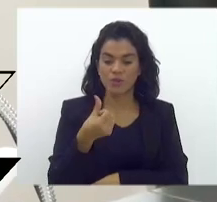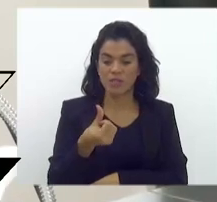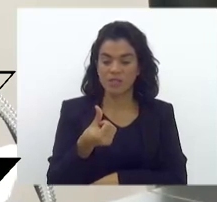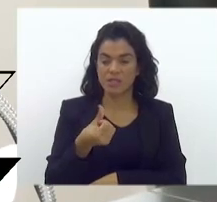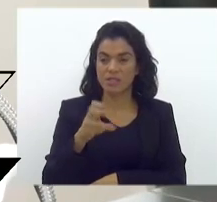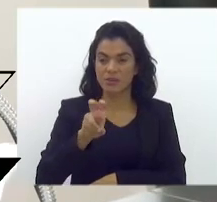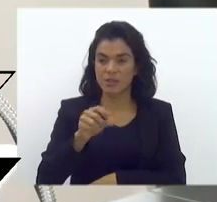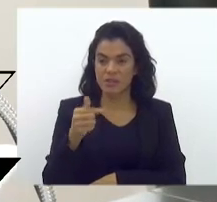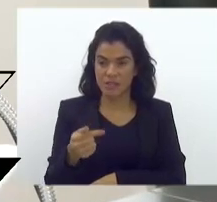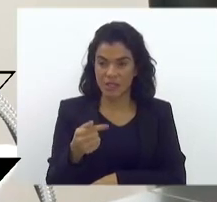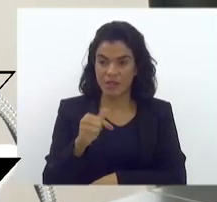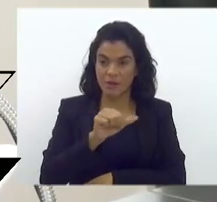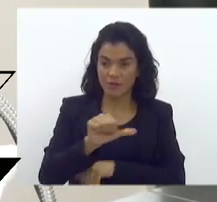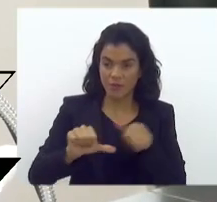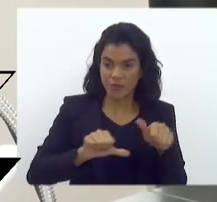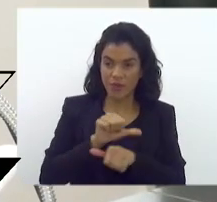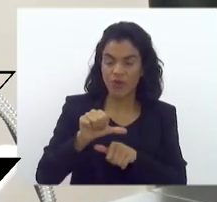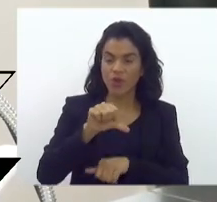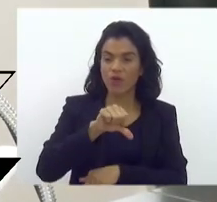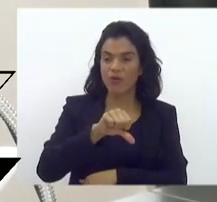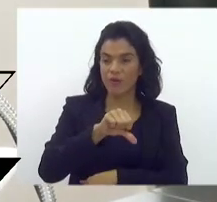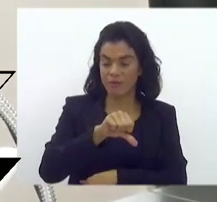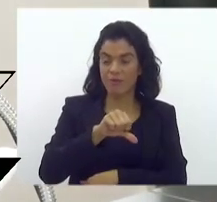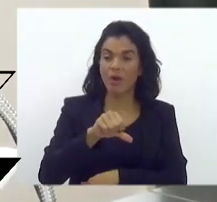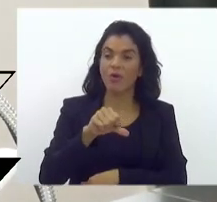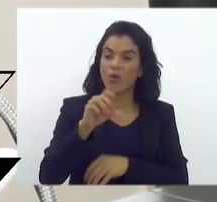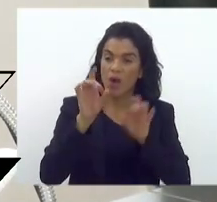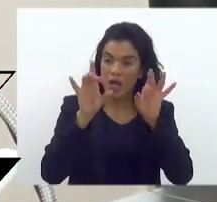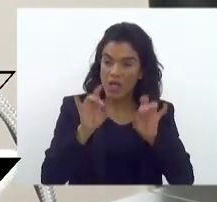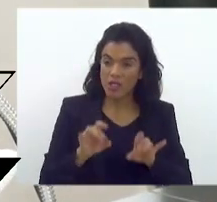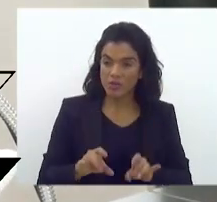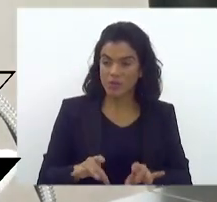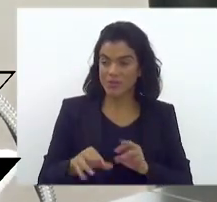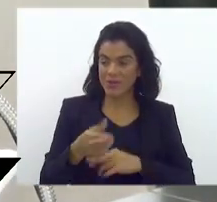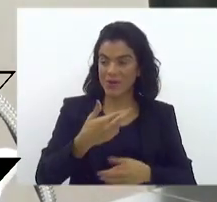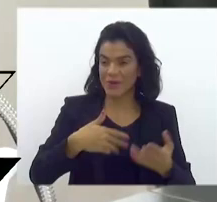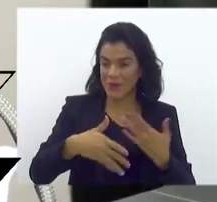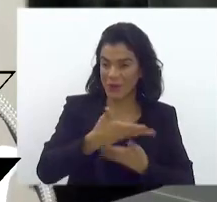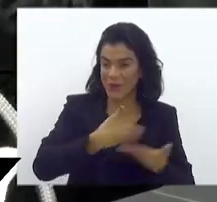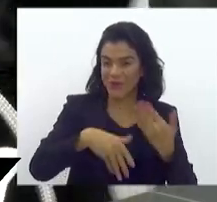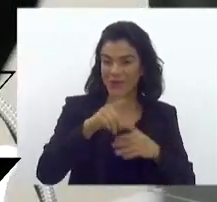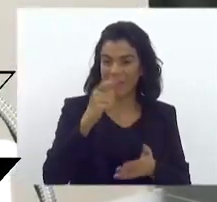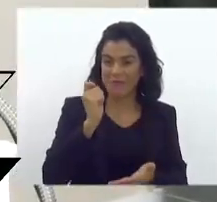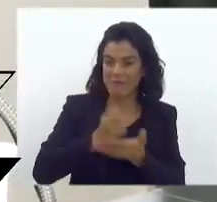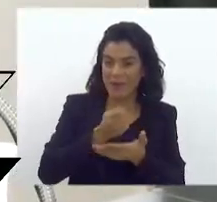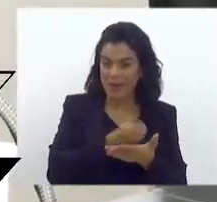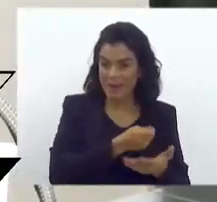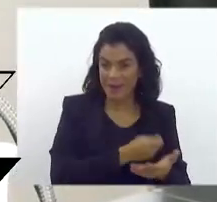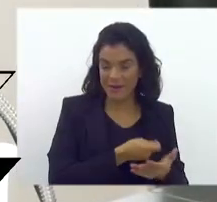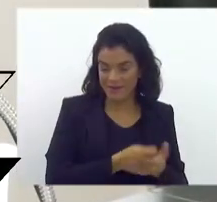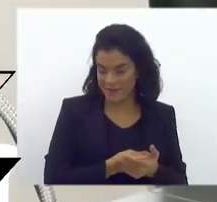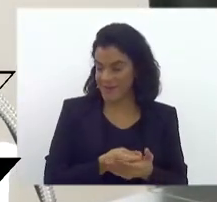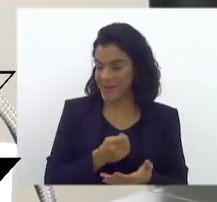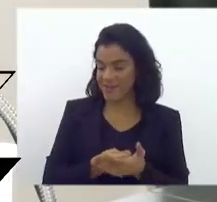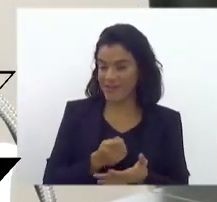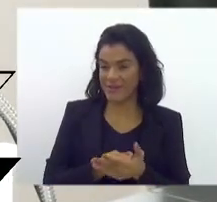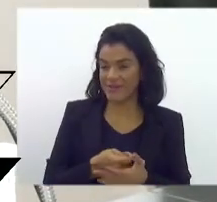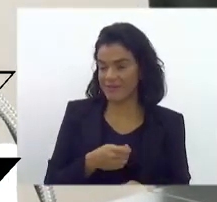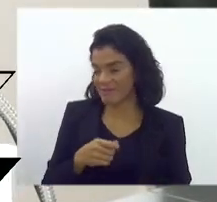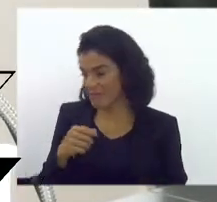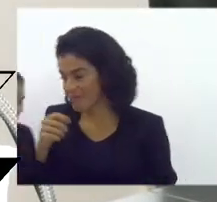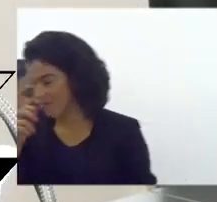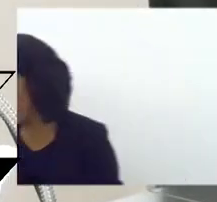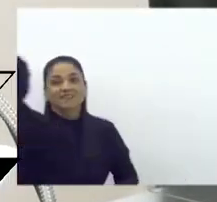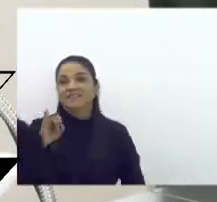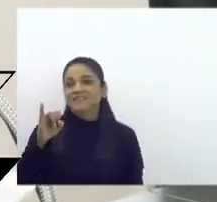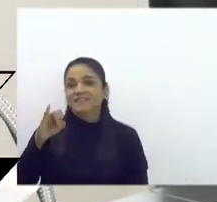26 de dezembro de 96, para instituir o regime especial de controle, fiscalização e pagamento ao contribuinte do ICMS considerado devedor